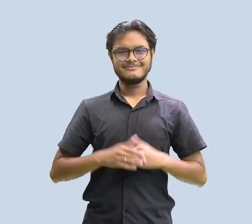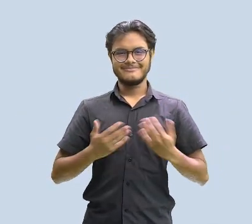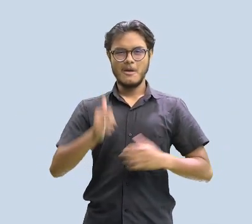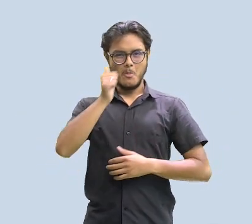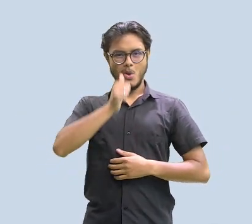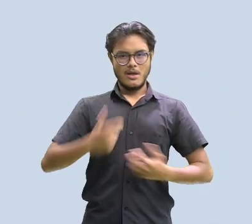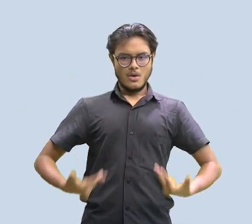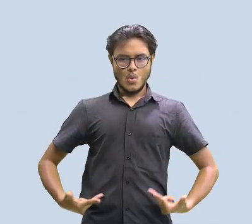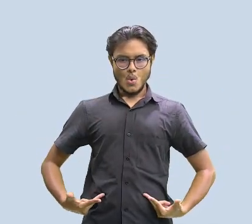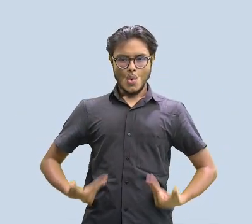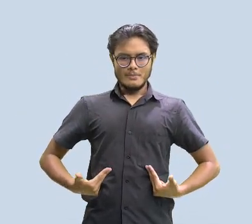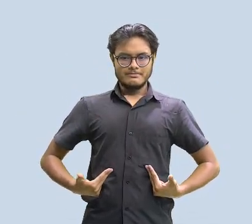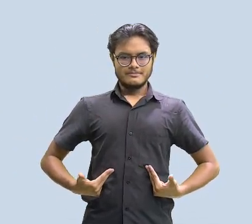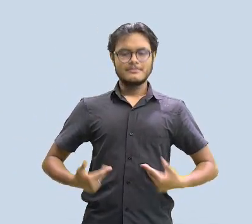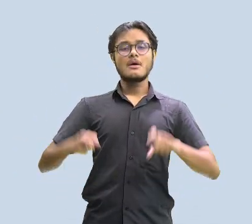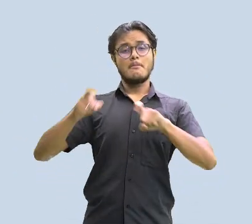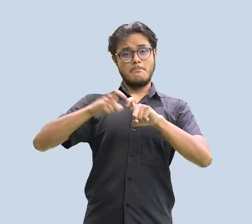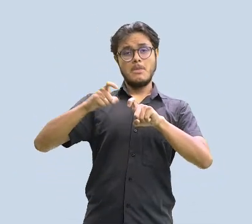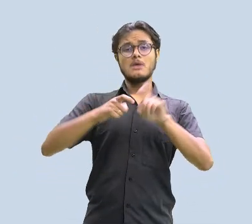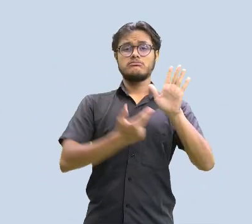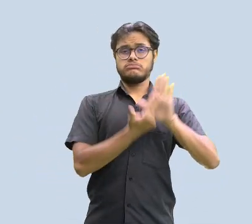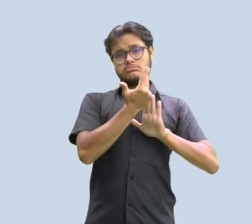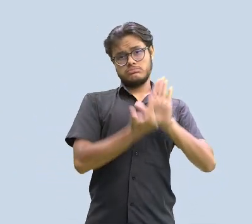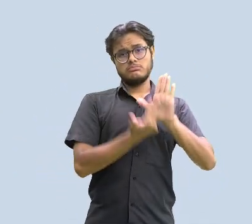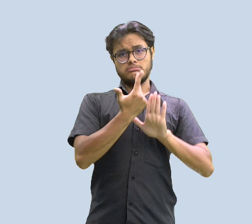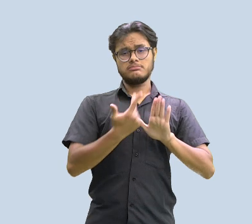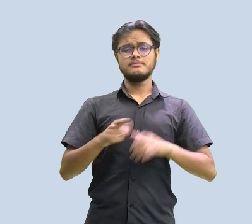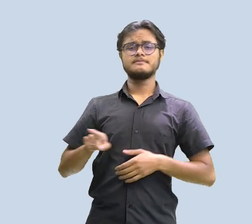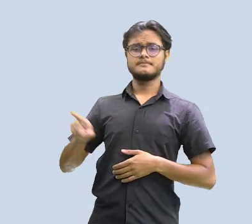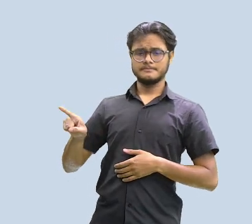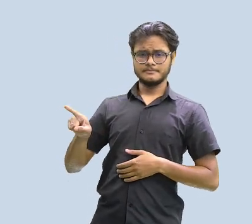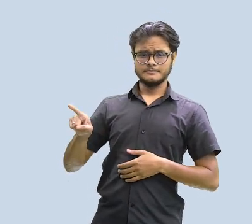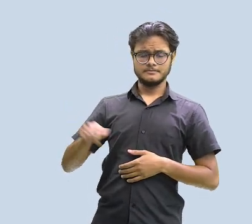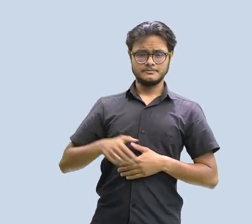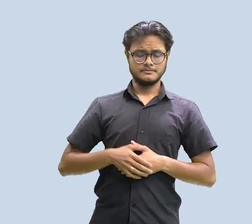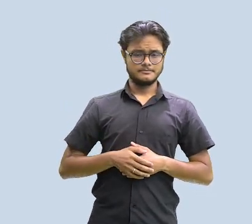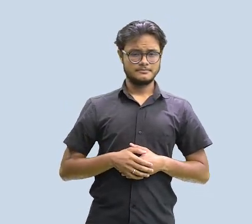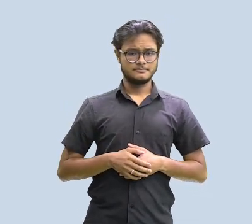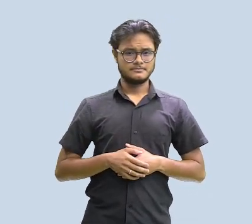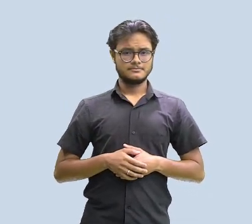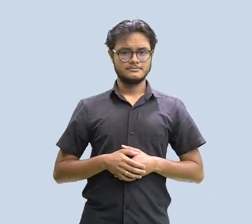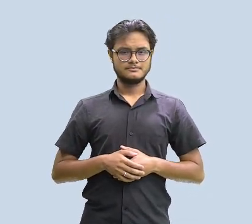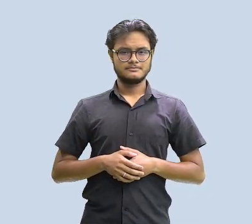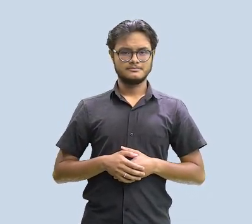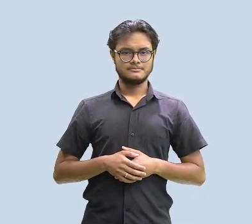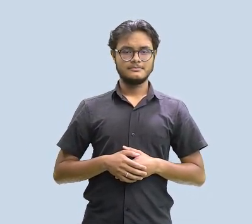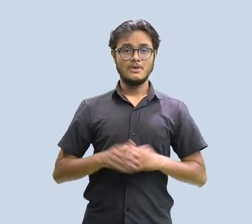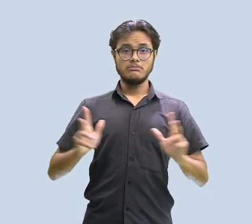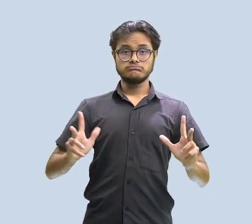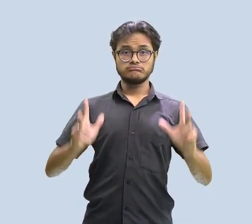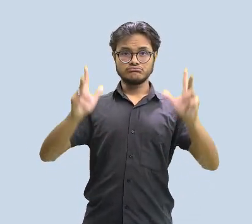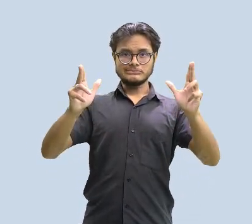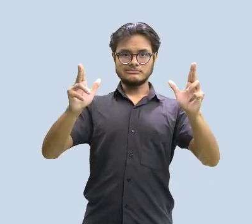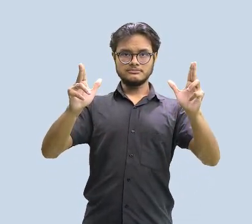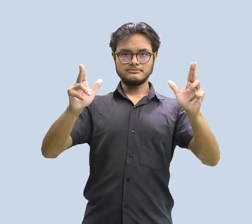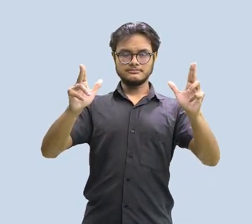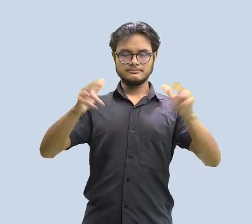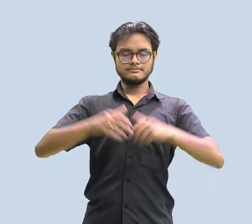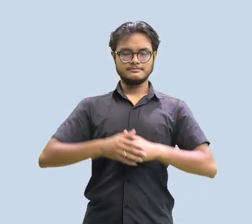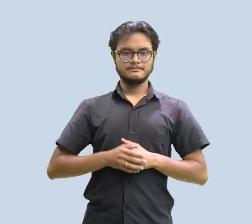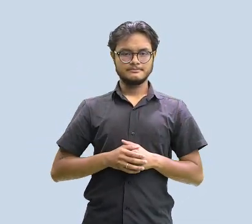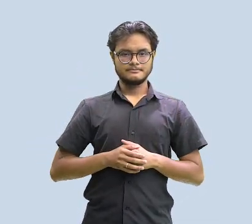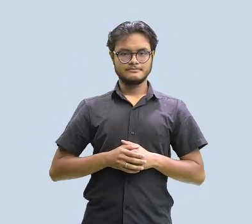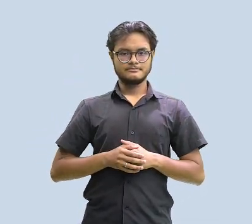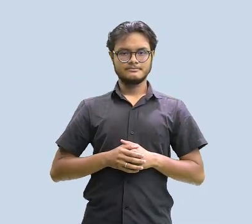é realizado com procedimento cirúrgico, em que o médico utiliza o instrumento que bloqueia a passagem do espermatozoide até